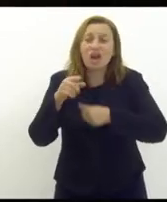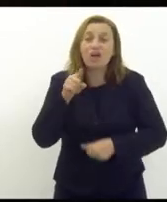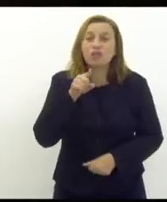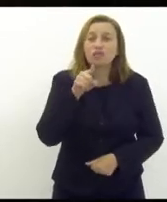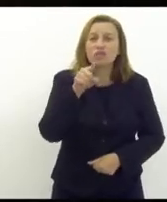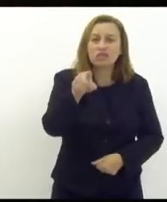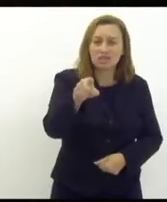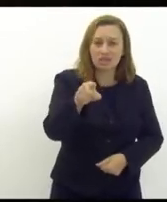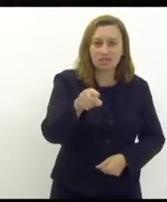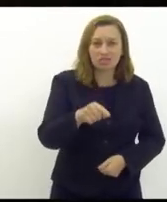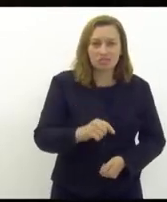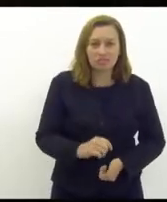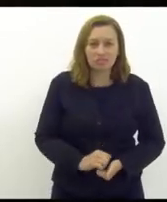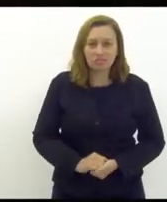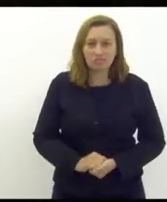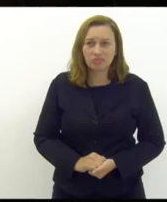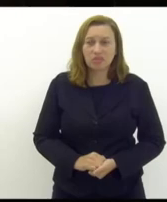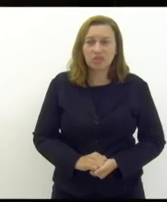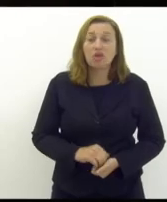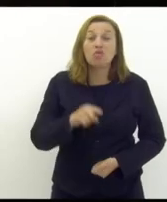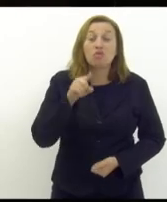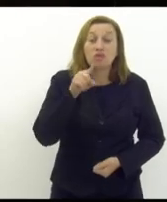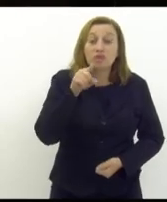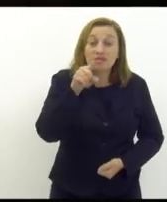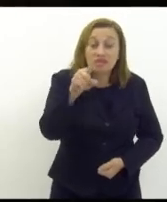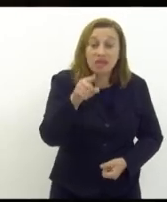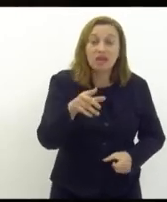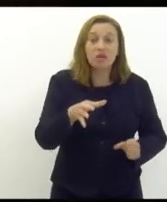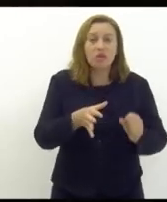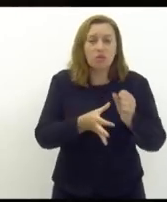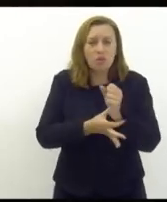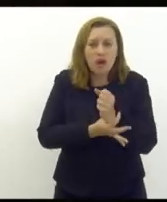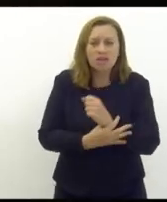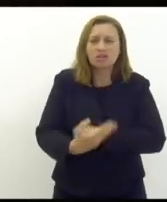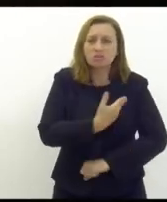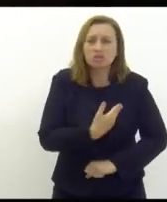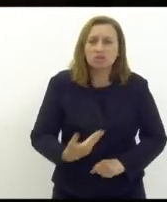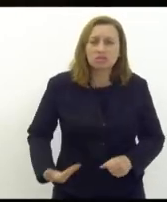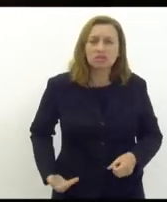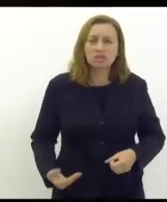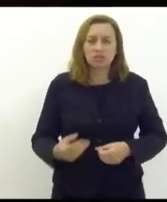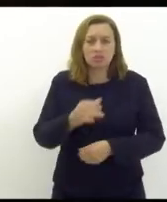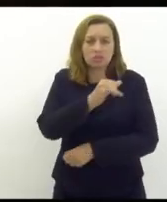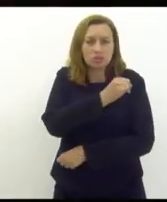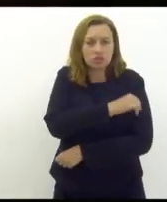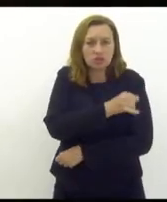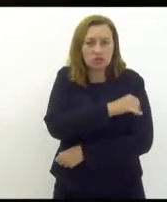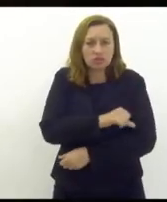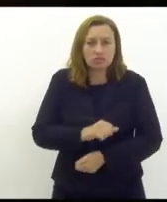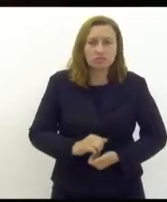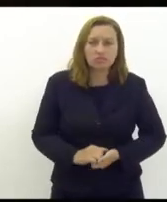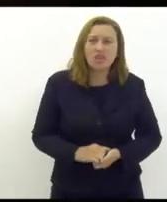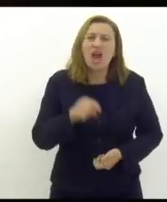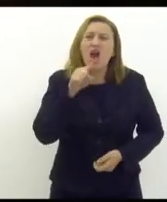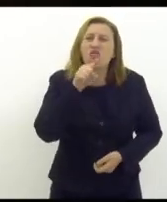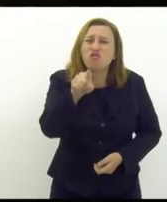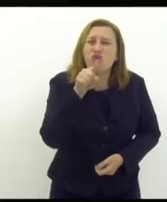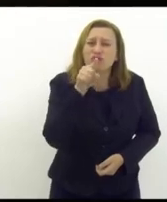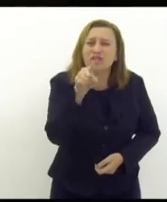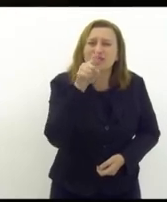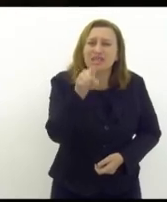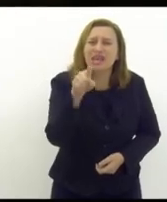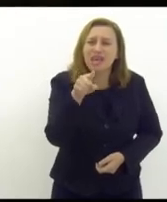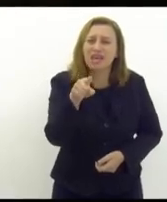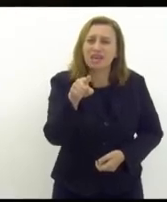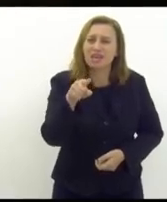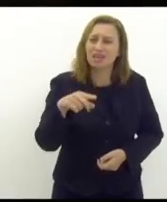você guarda municipal da cidade do Rio de Janeiro a você Que honra